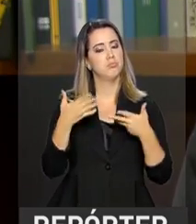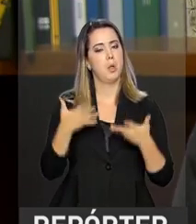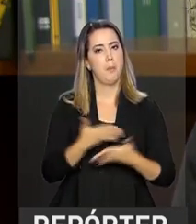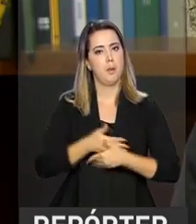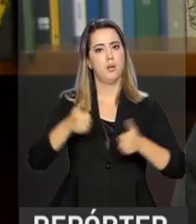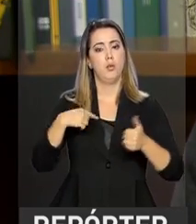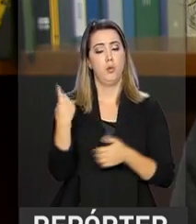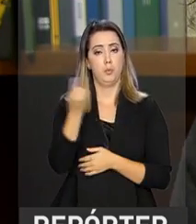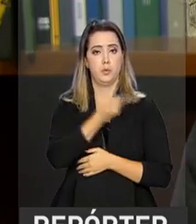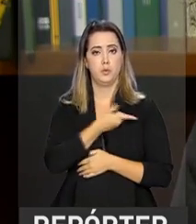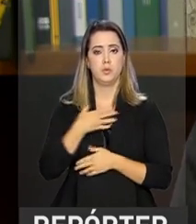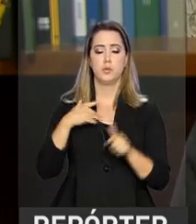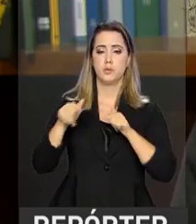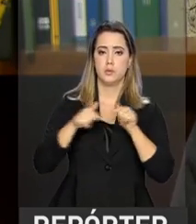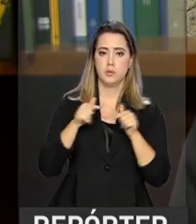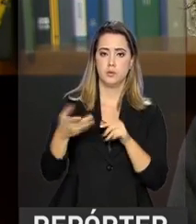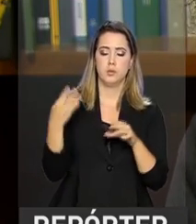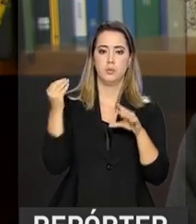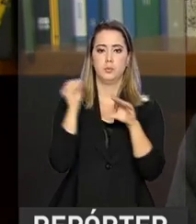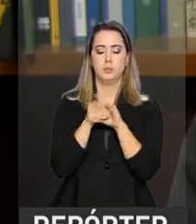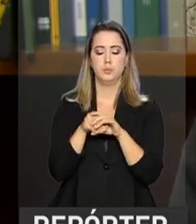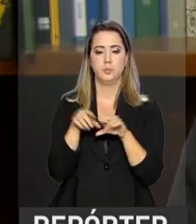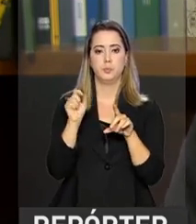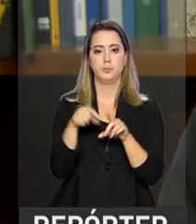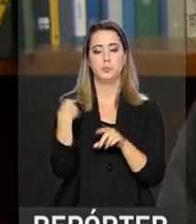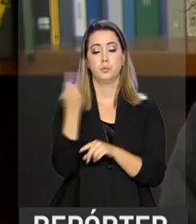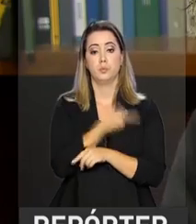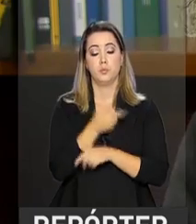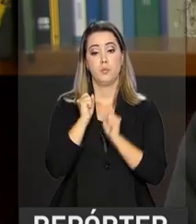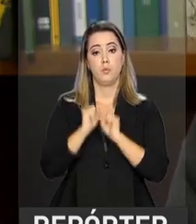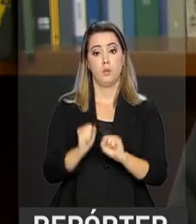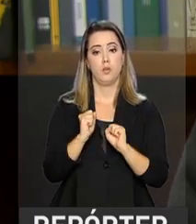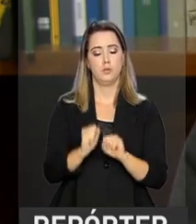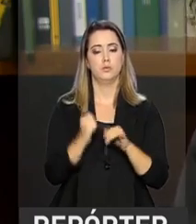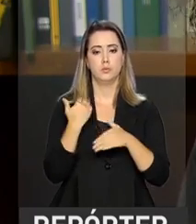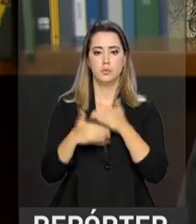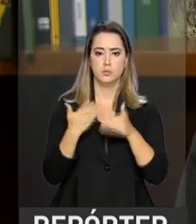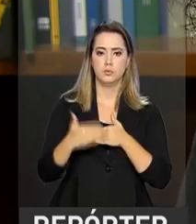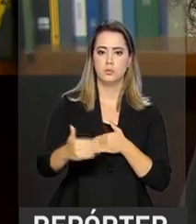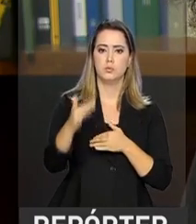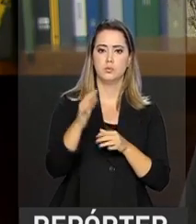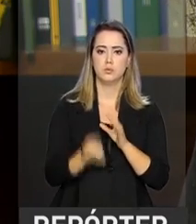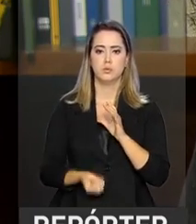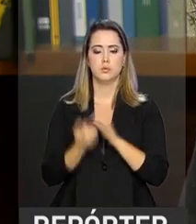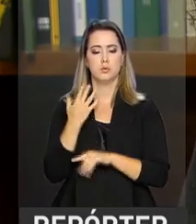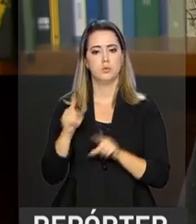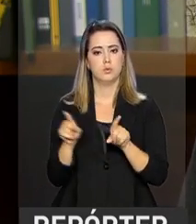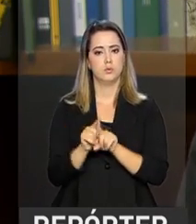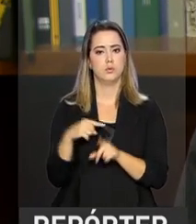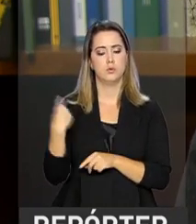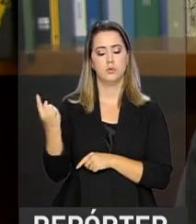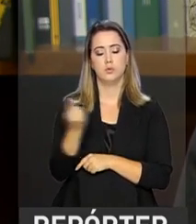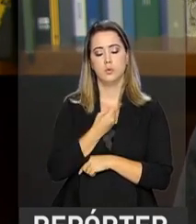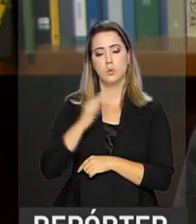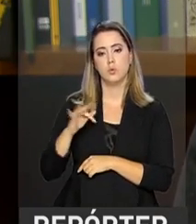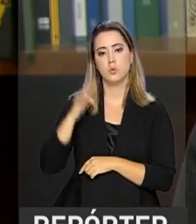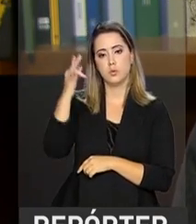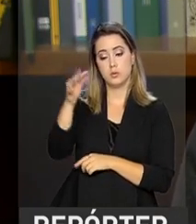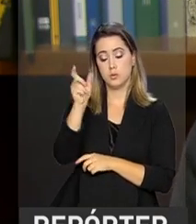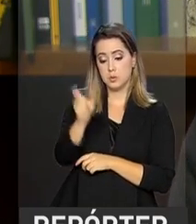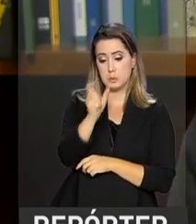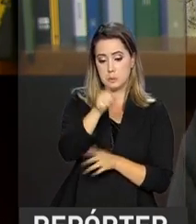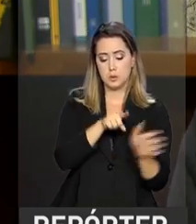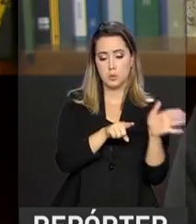o nosso trabalho interno ea nossa possibilidade de deformar de fato os nossos futuros pesquisadores